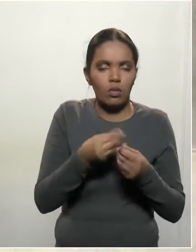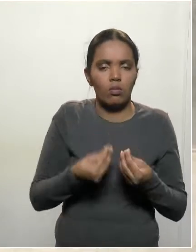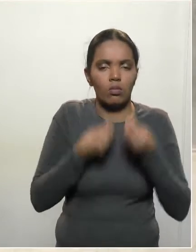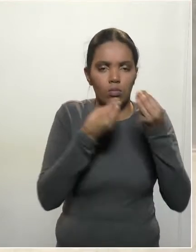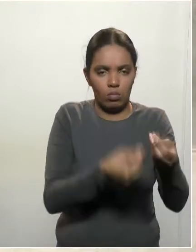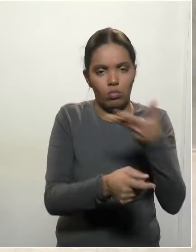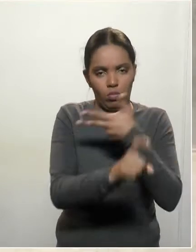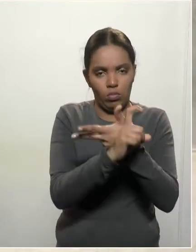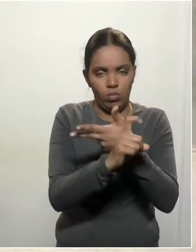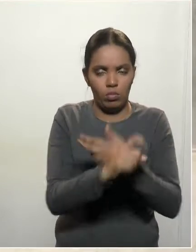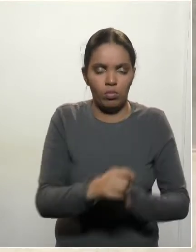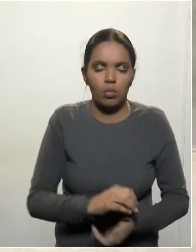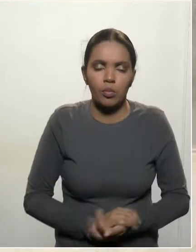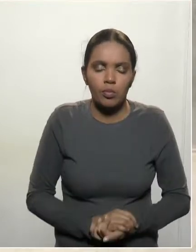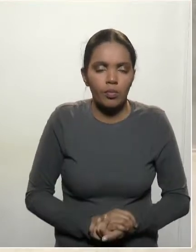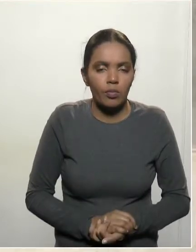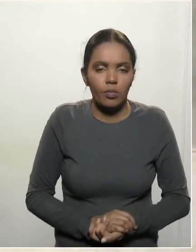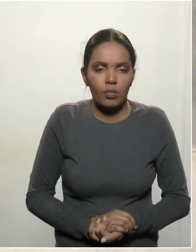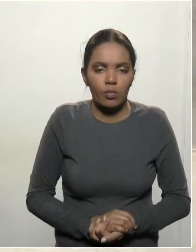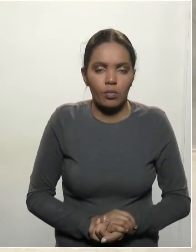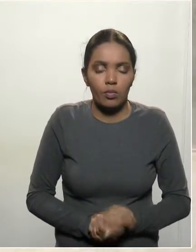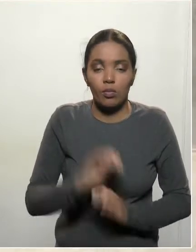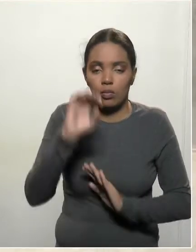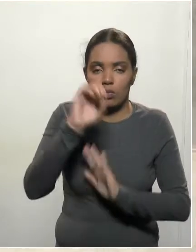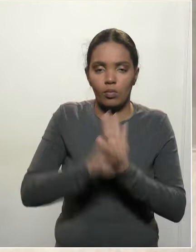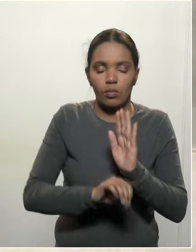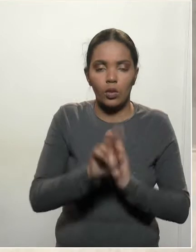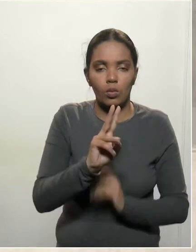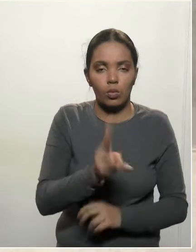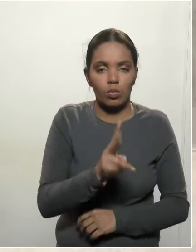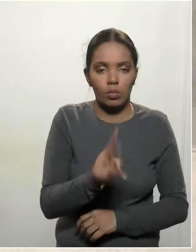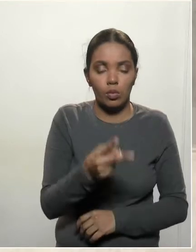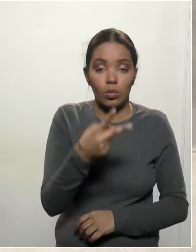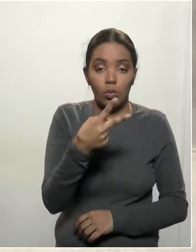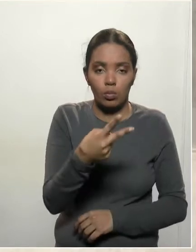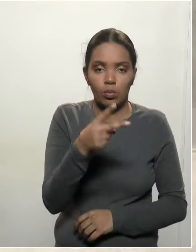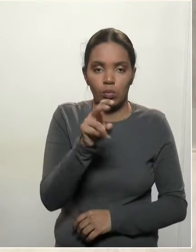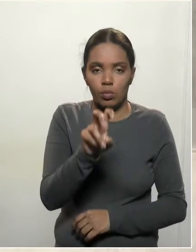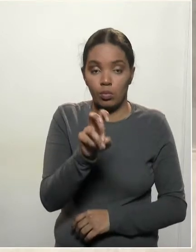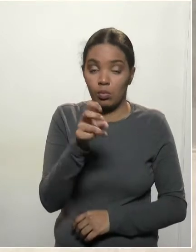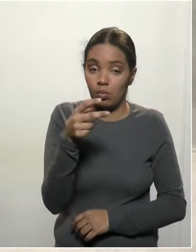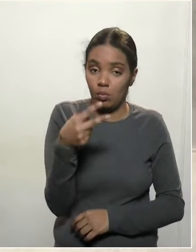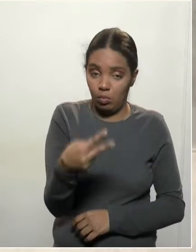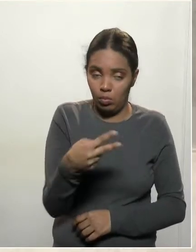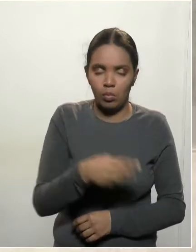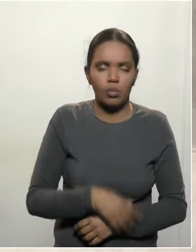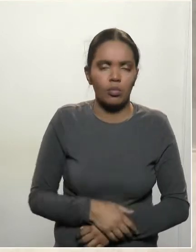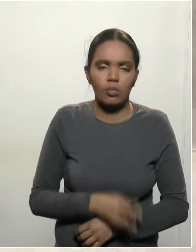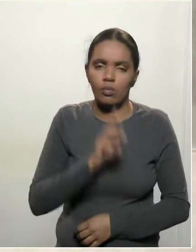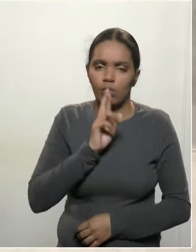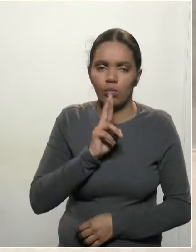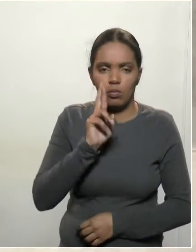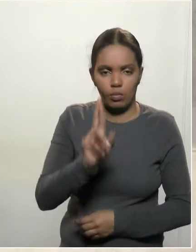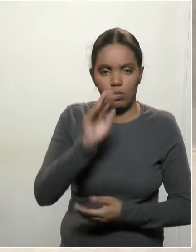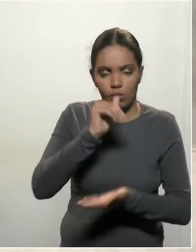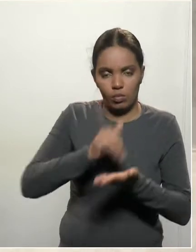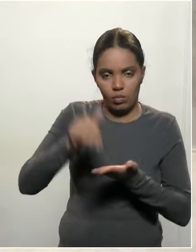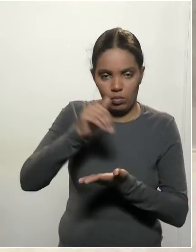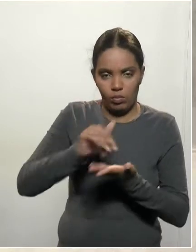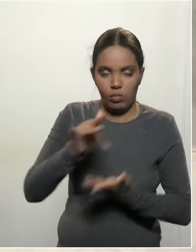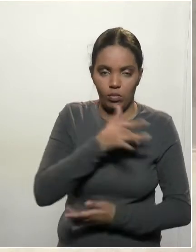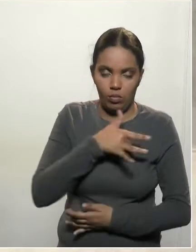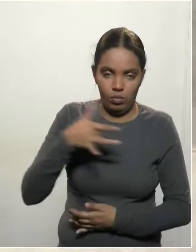estado. Ofício número 2052 da Casa Civil, encaminhando resposta da Secretaria de Estado da